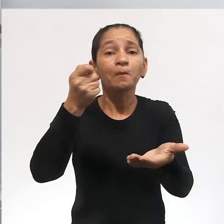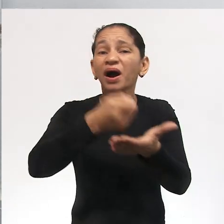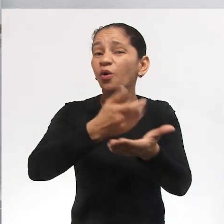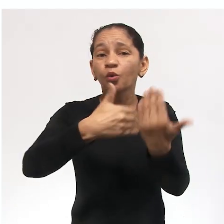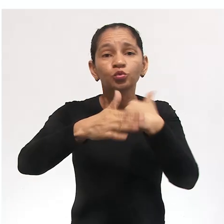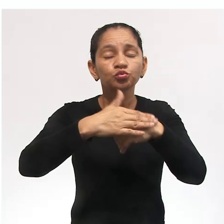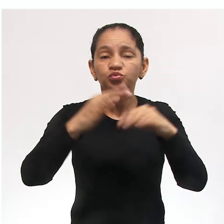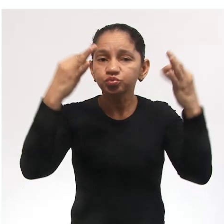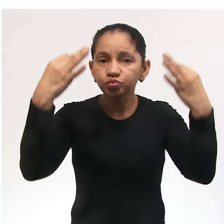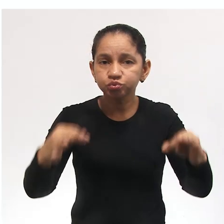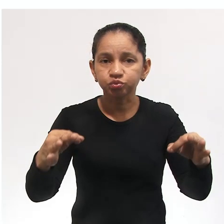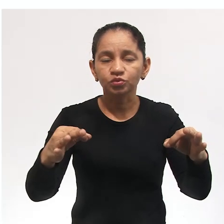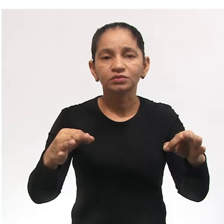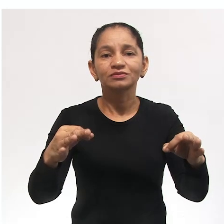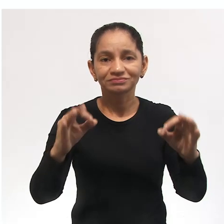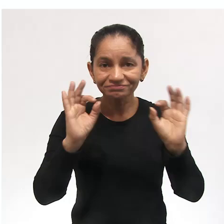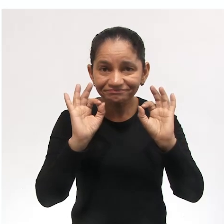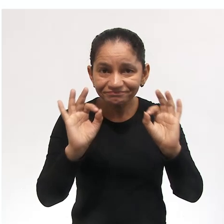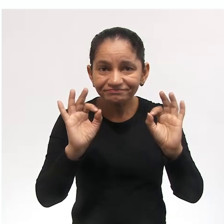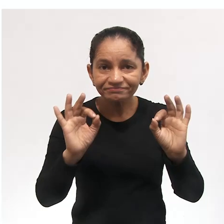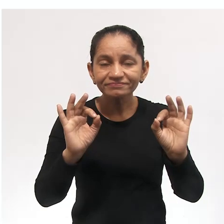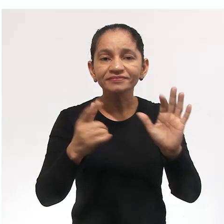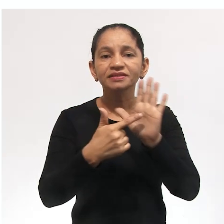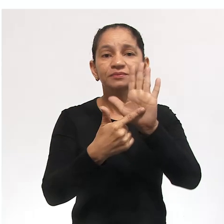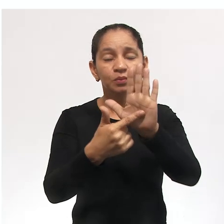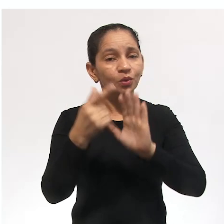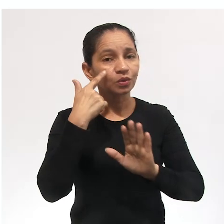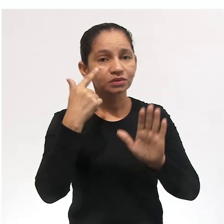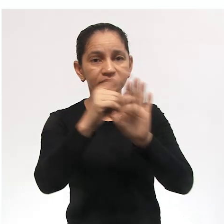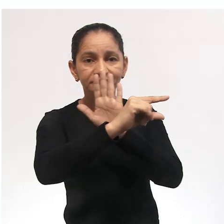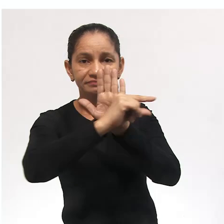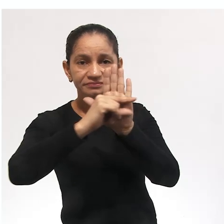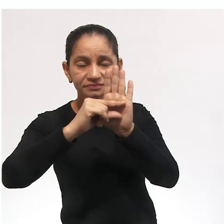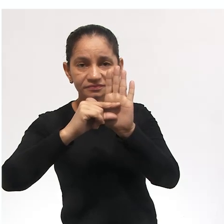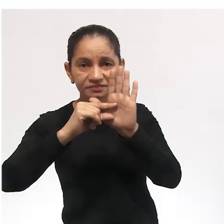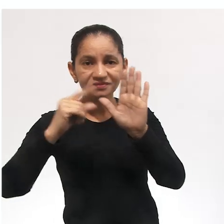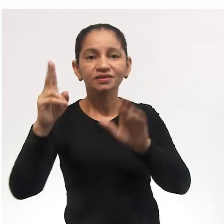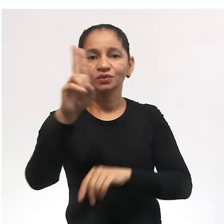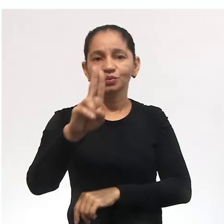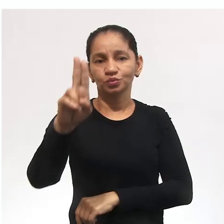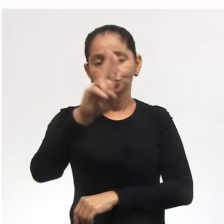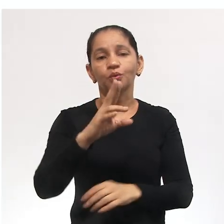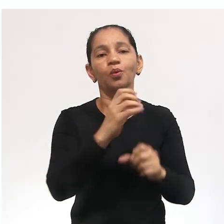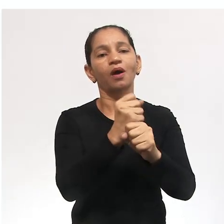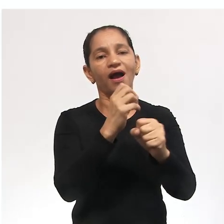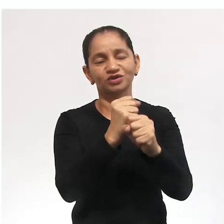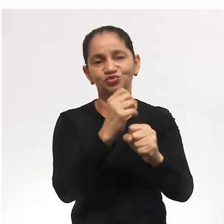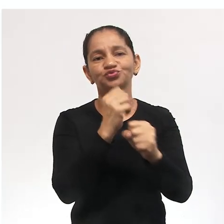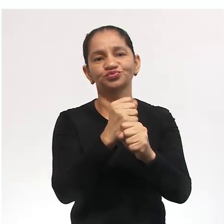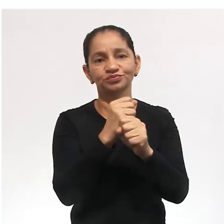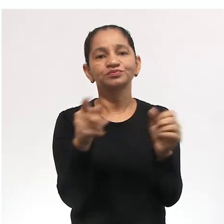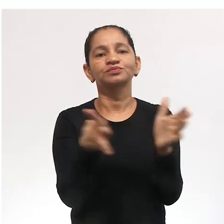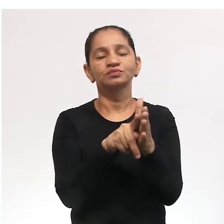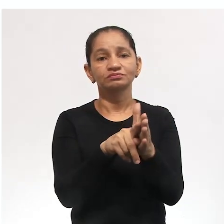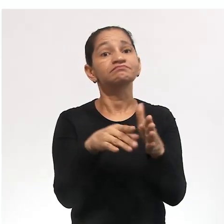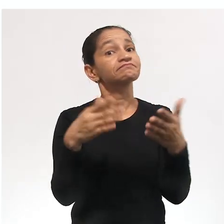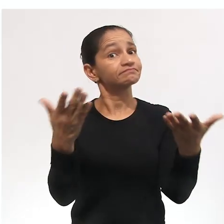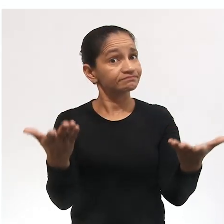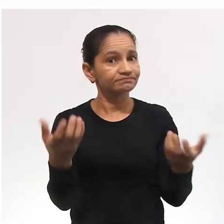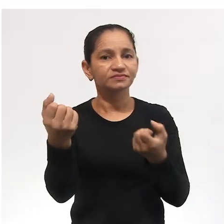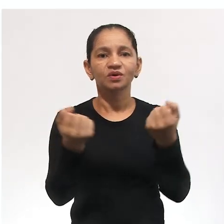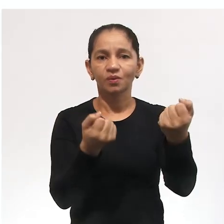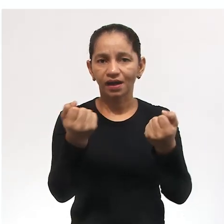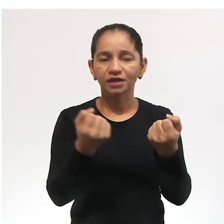tá? Ele acabou de adquirir um veículo. Utilizou o dinheiro do caixa para adquirir um veículo. E o